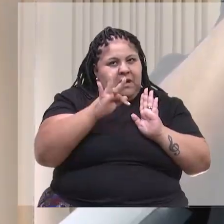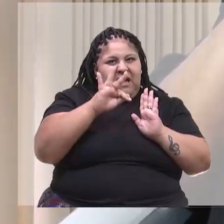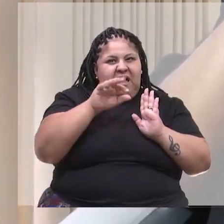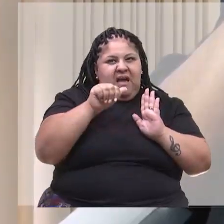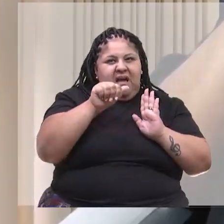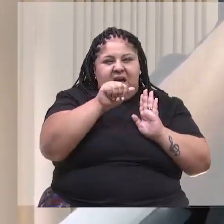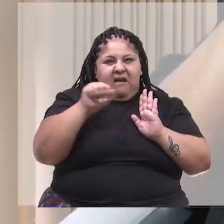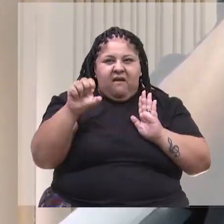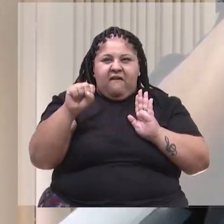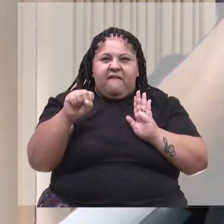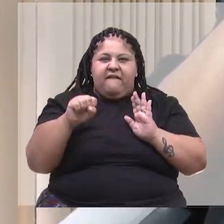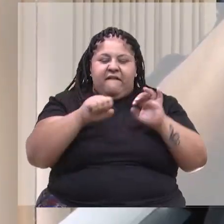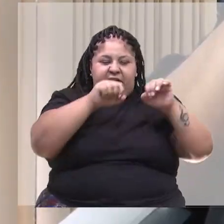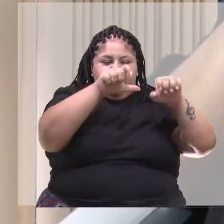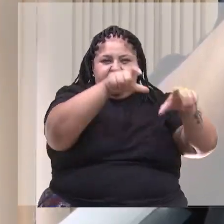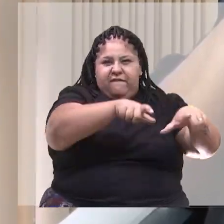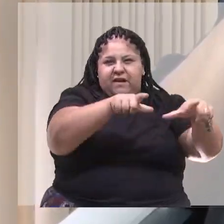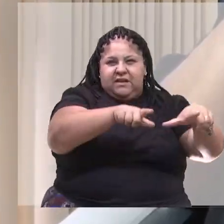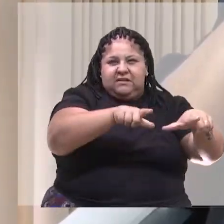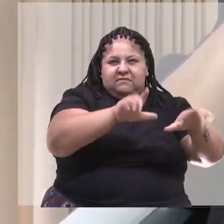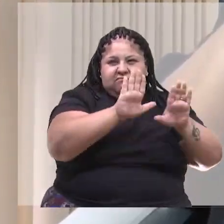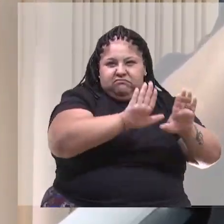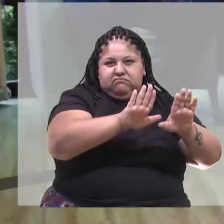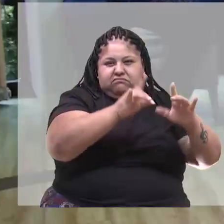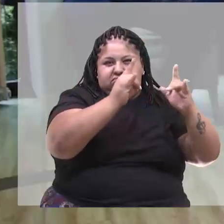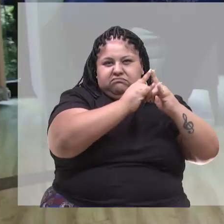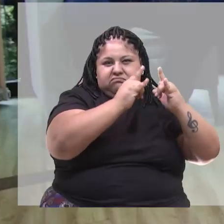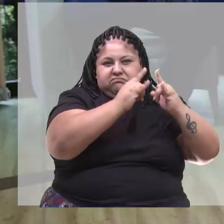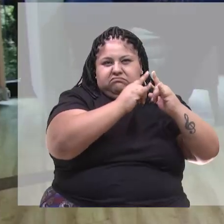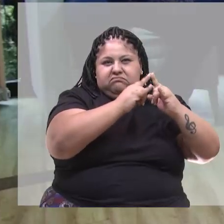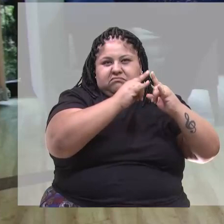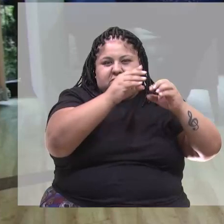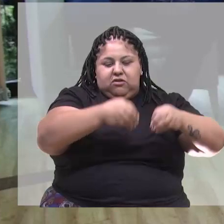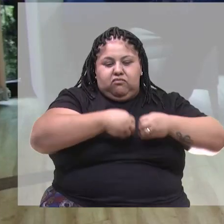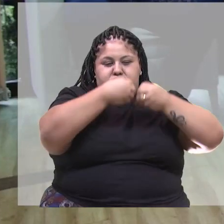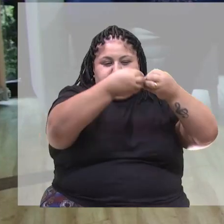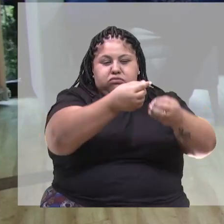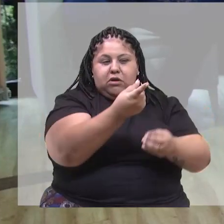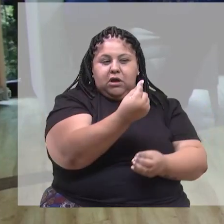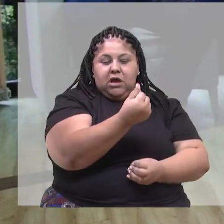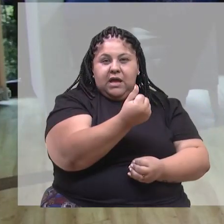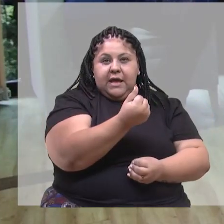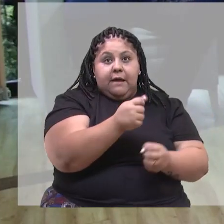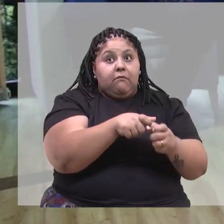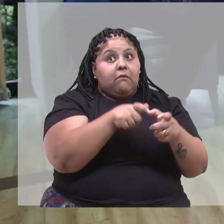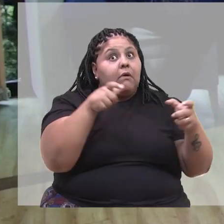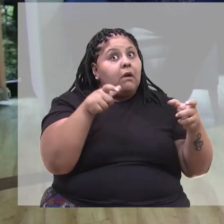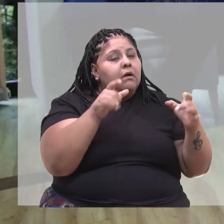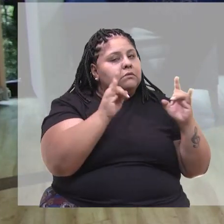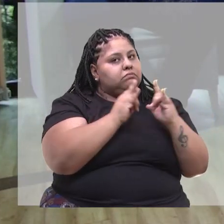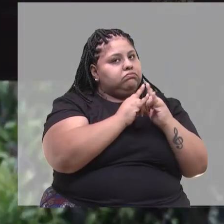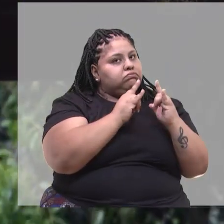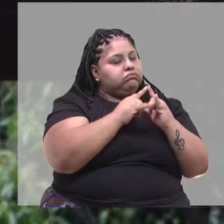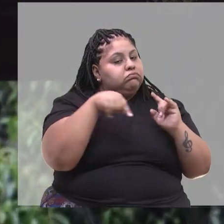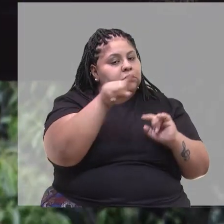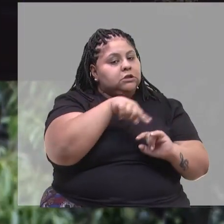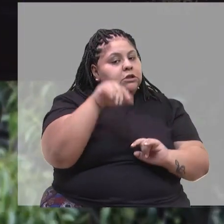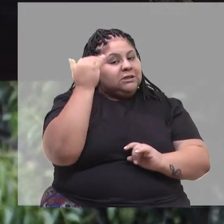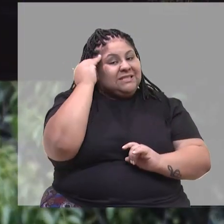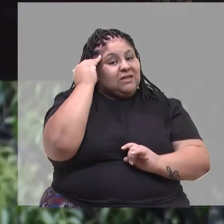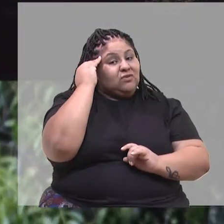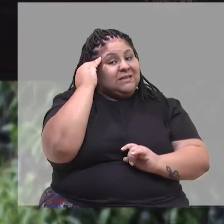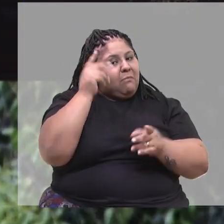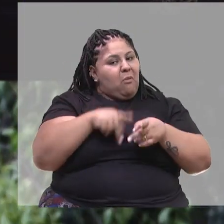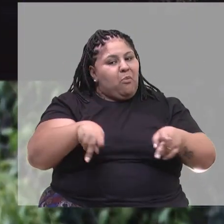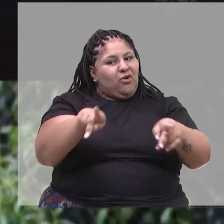a FAS, que é um órgão que mantém as entidades, ela passa um recurso financeiro muito grande para as entidades. E a gente